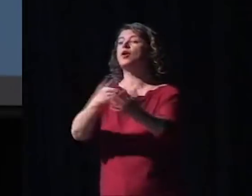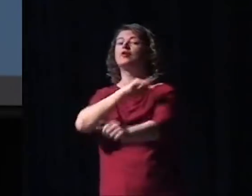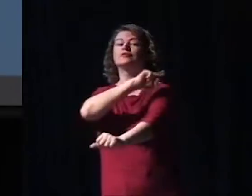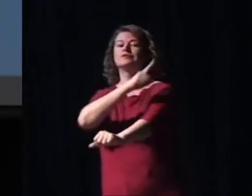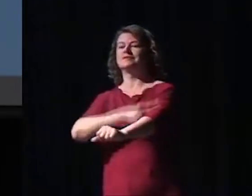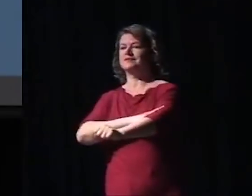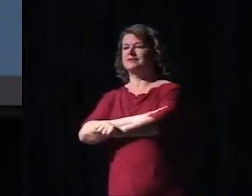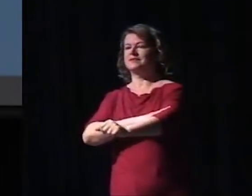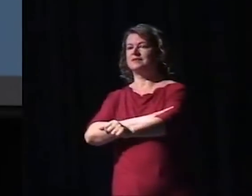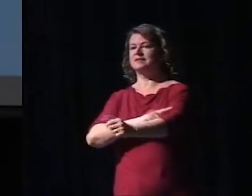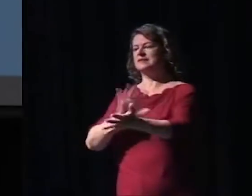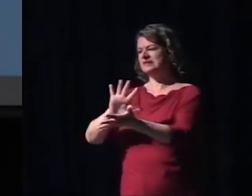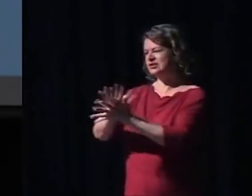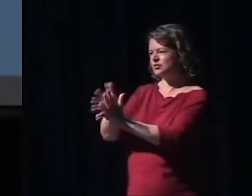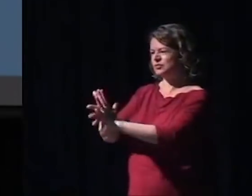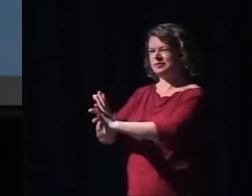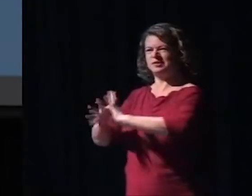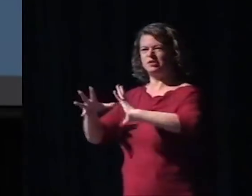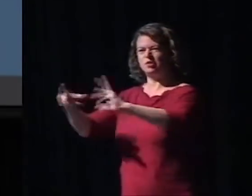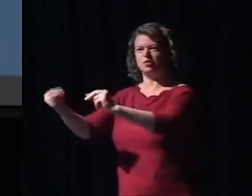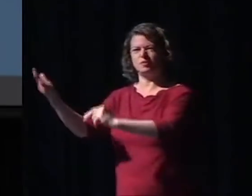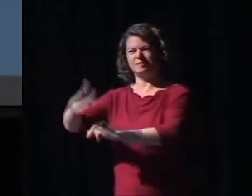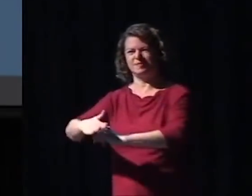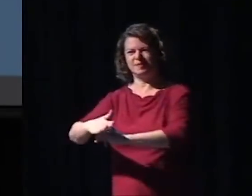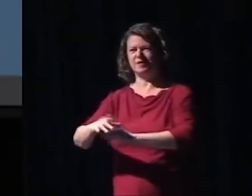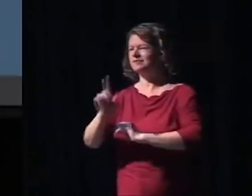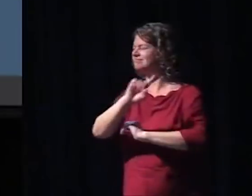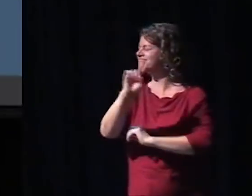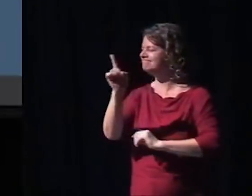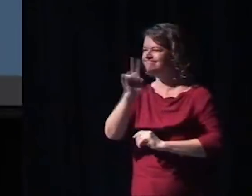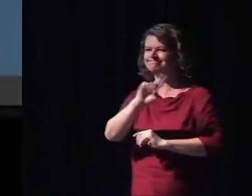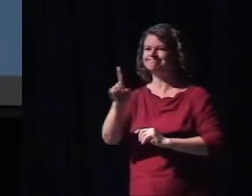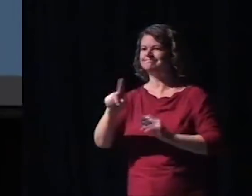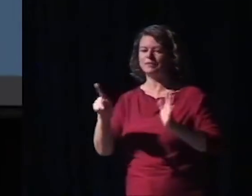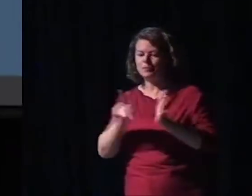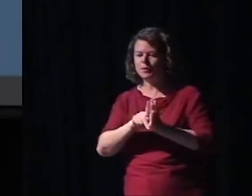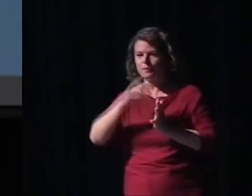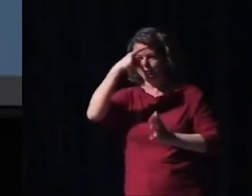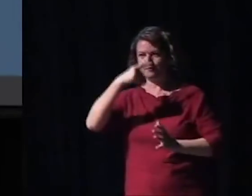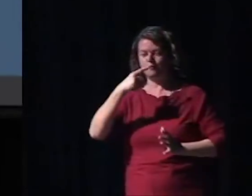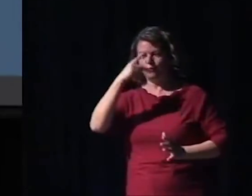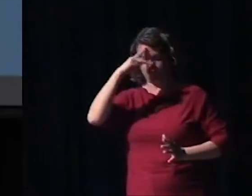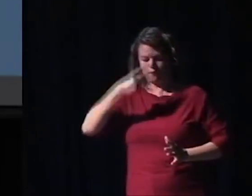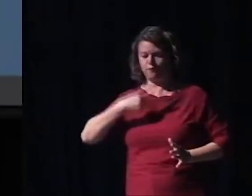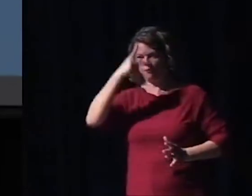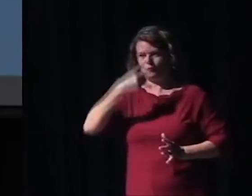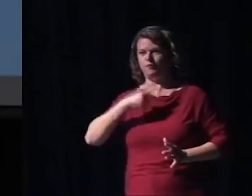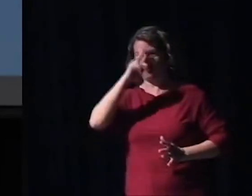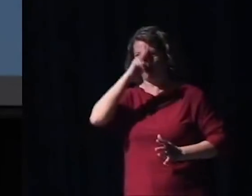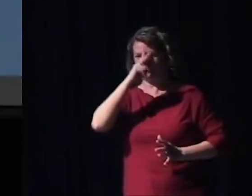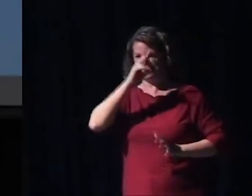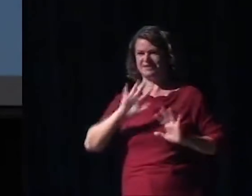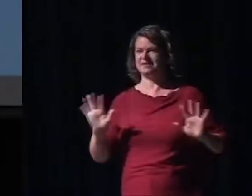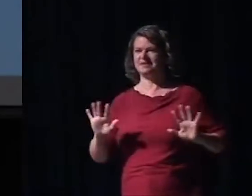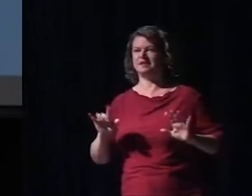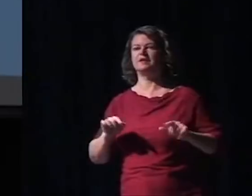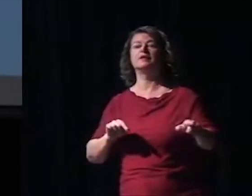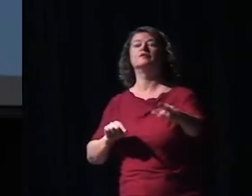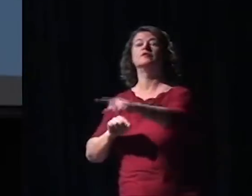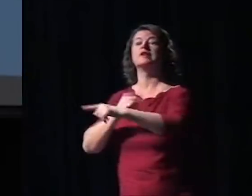de você. Isso vem do Senhor. Você não vence do mundo espiritual porque você é